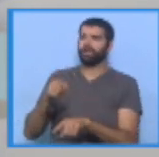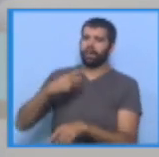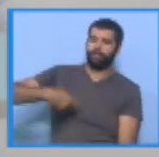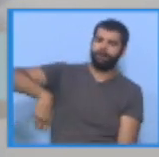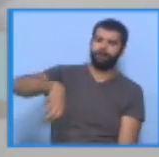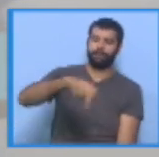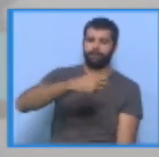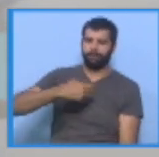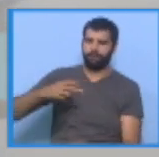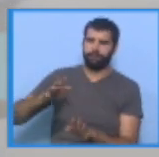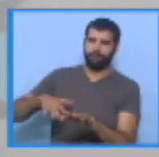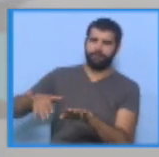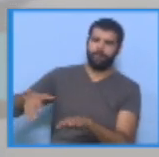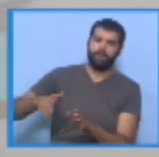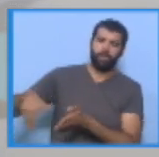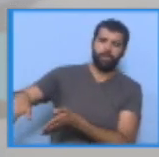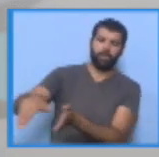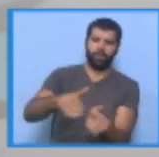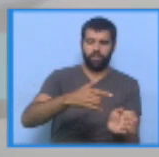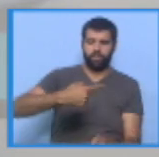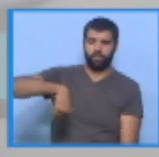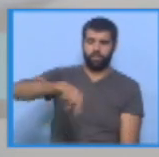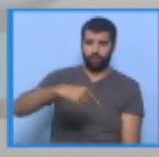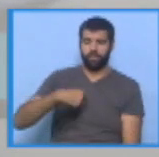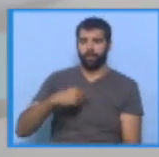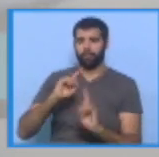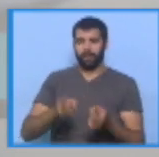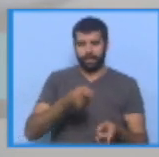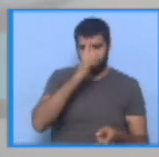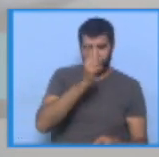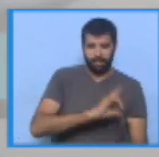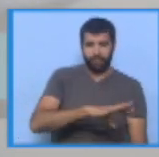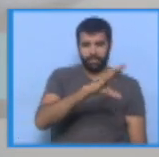circular em 2 etapas, começa dia 6 e termina dia 8.